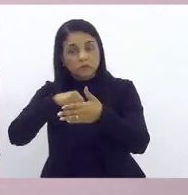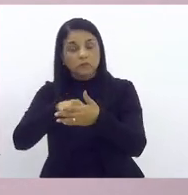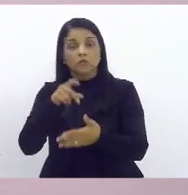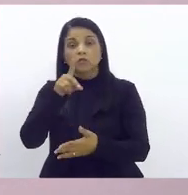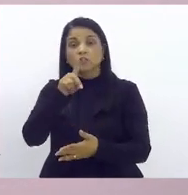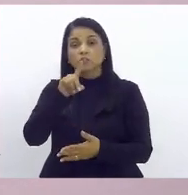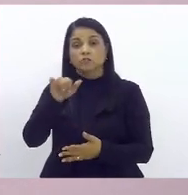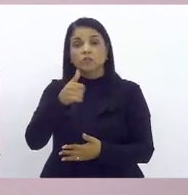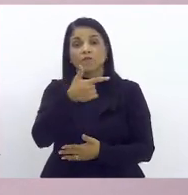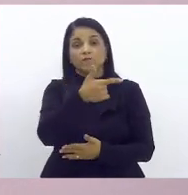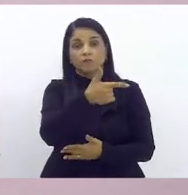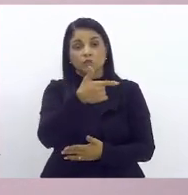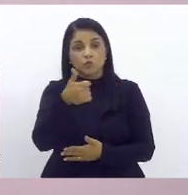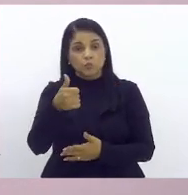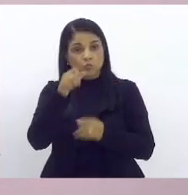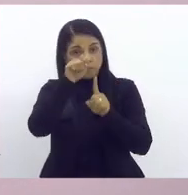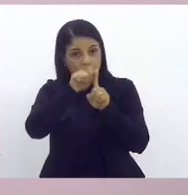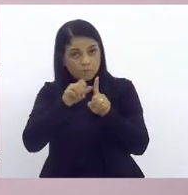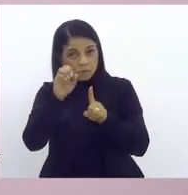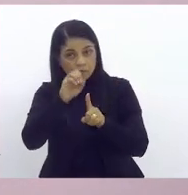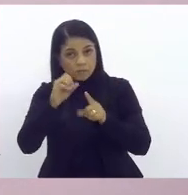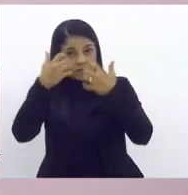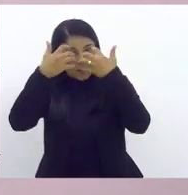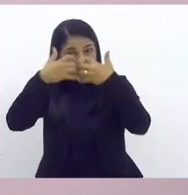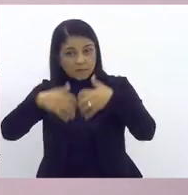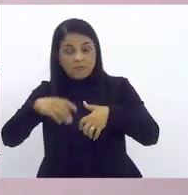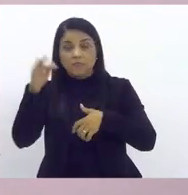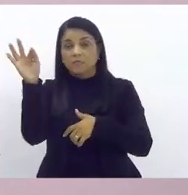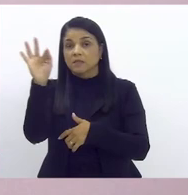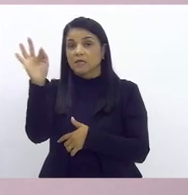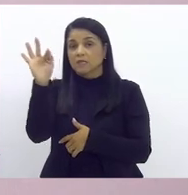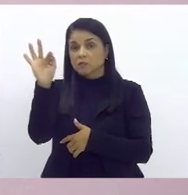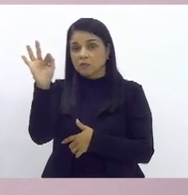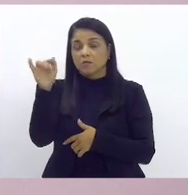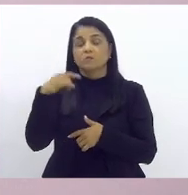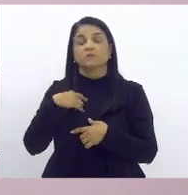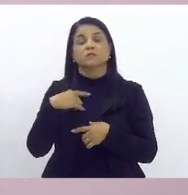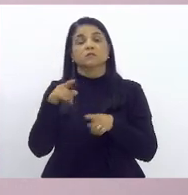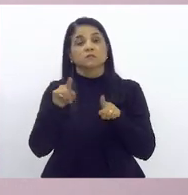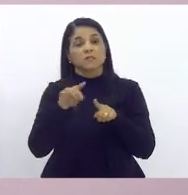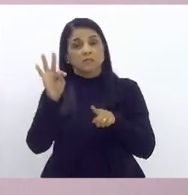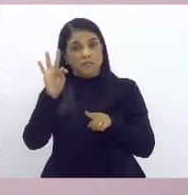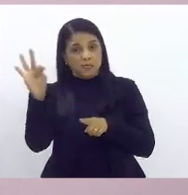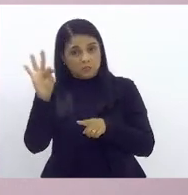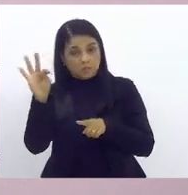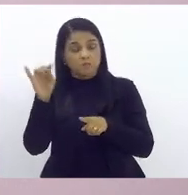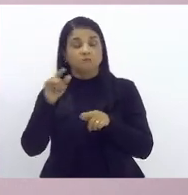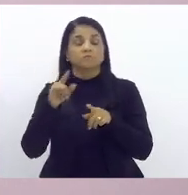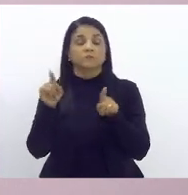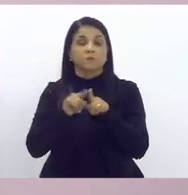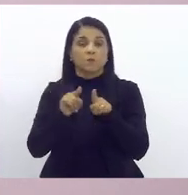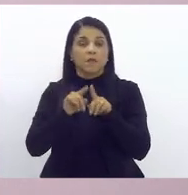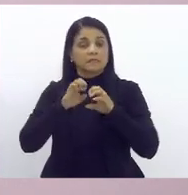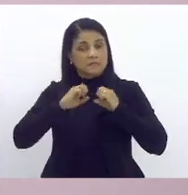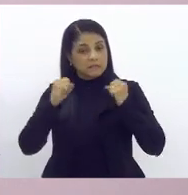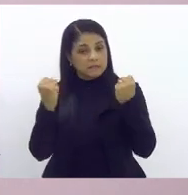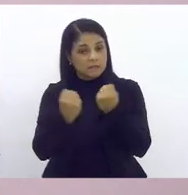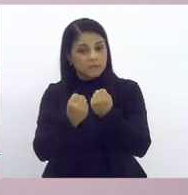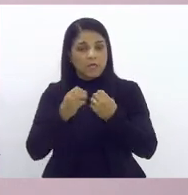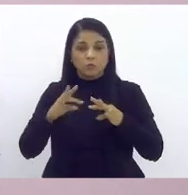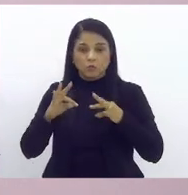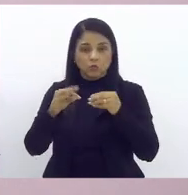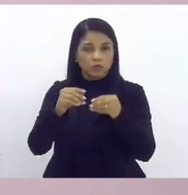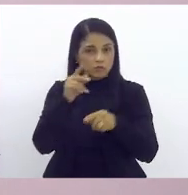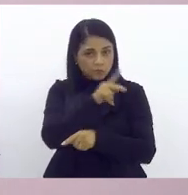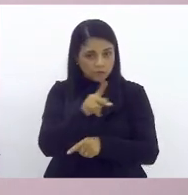de outubro, em Teresópolis, vai ter também um seminário do Somos Todas Professoras,